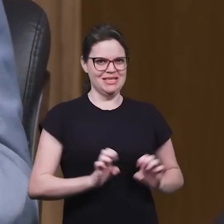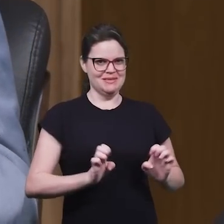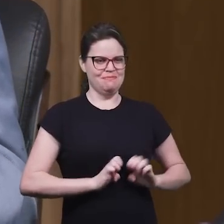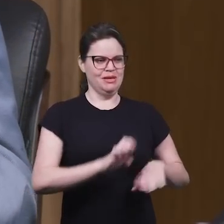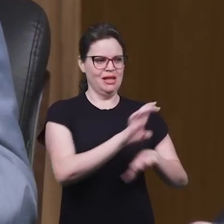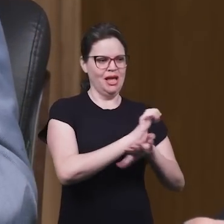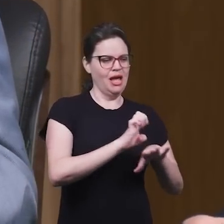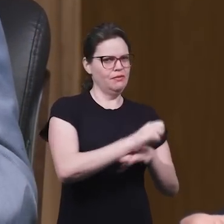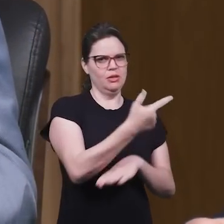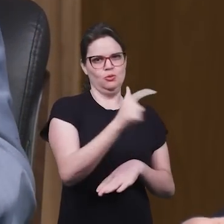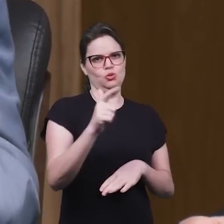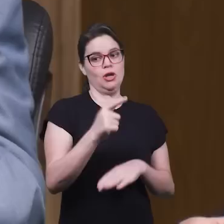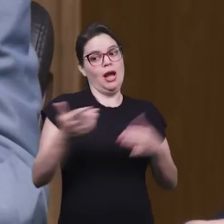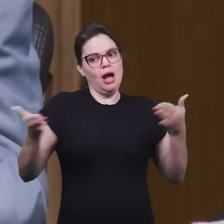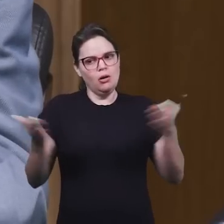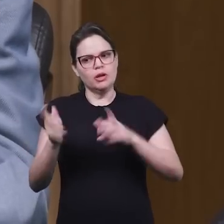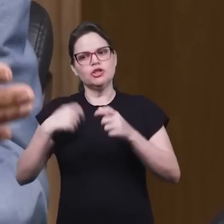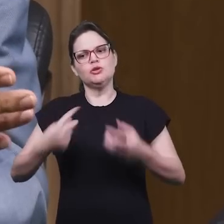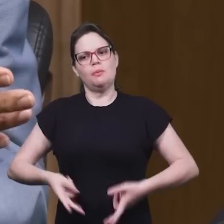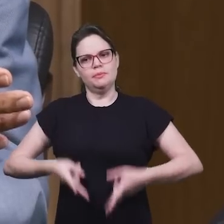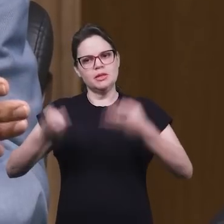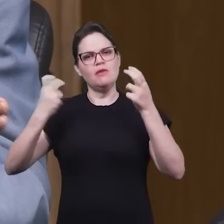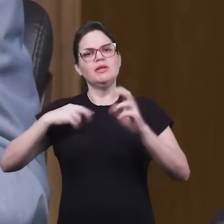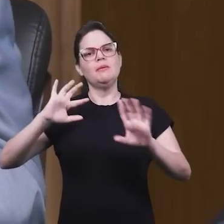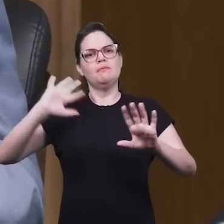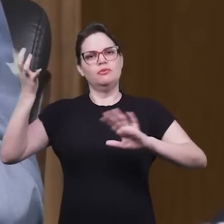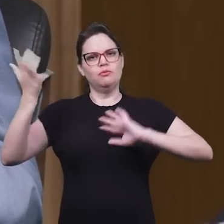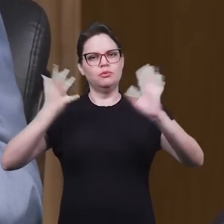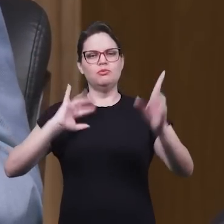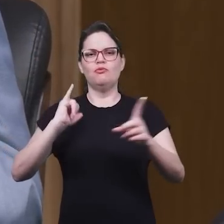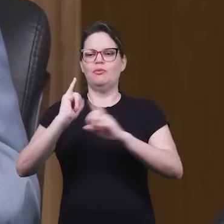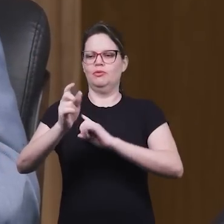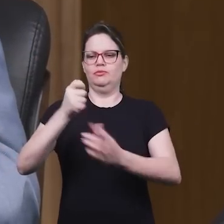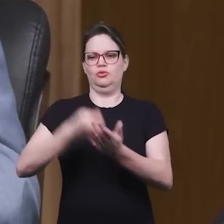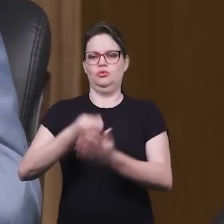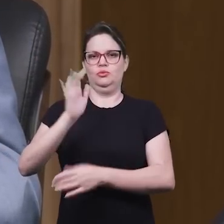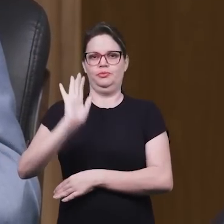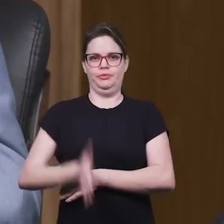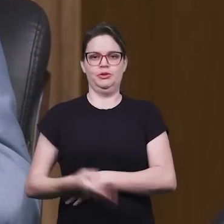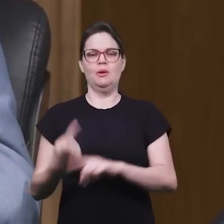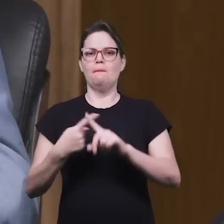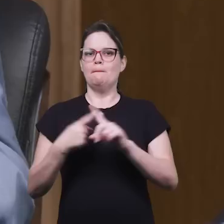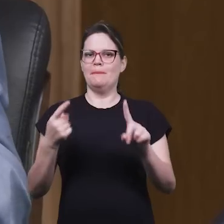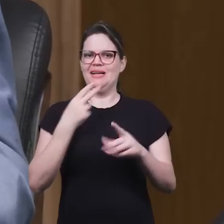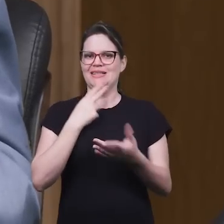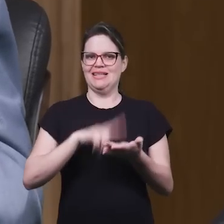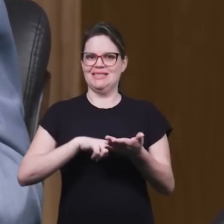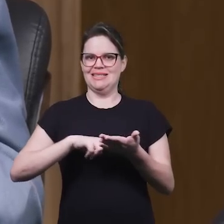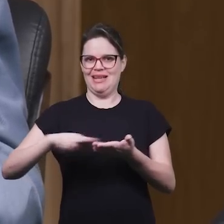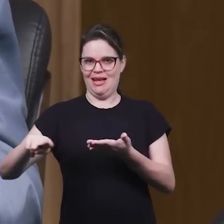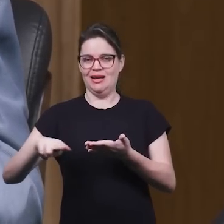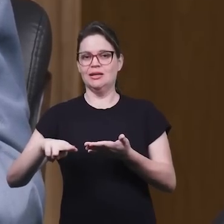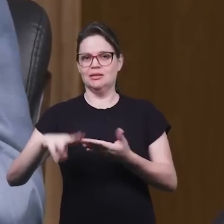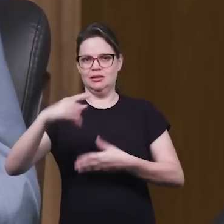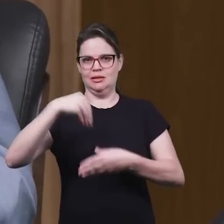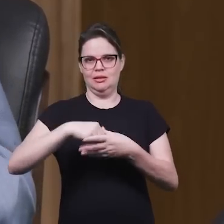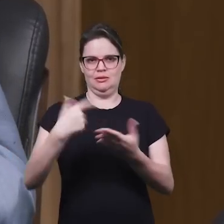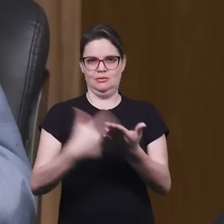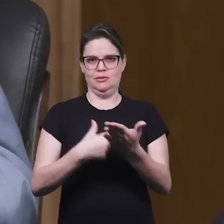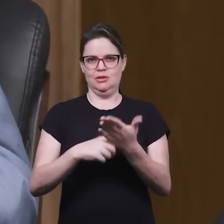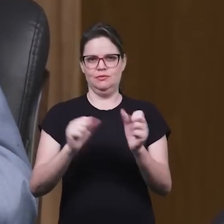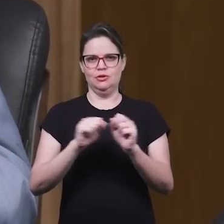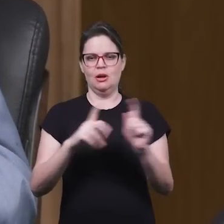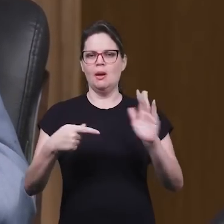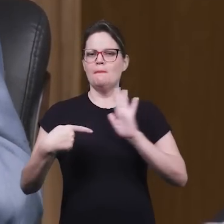lado profético. Então, as cartas nos dão um legado extraordinário de entendimento. Eu vou